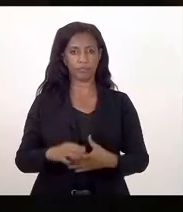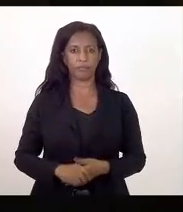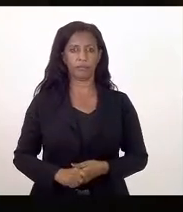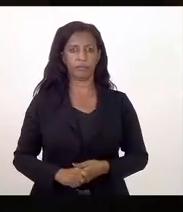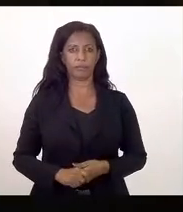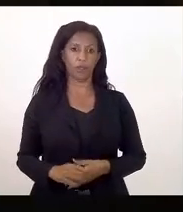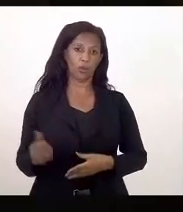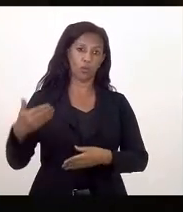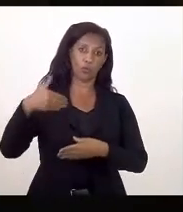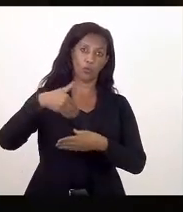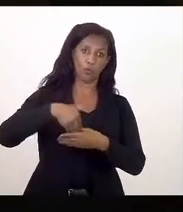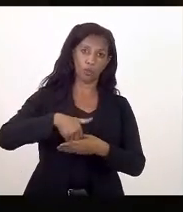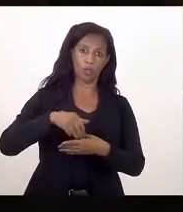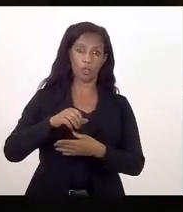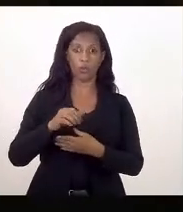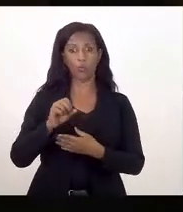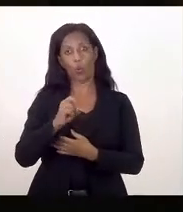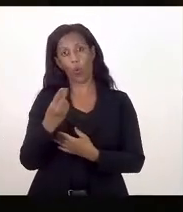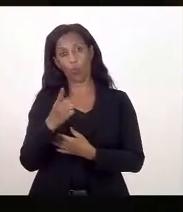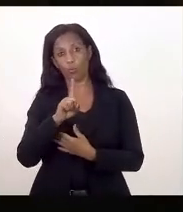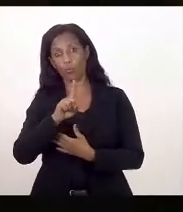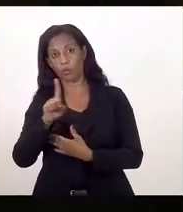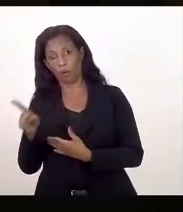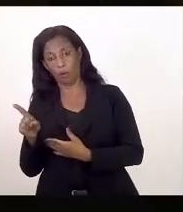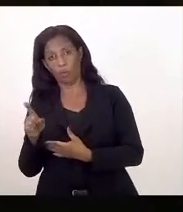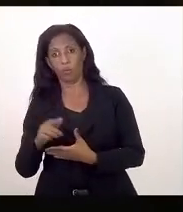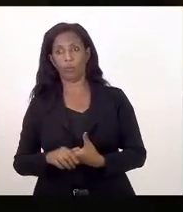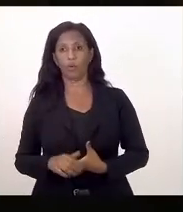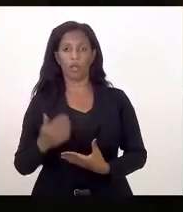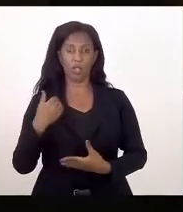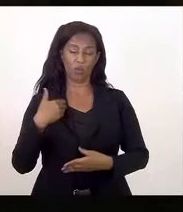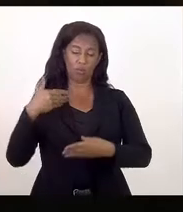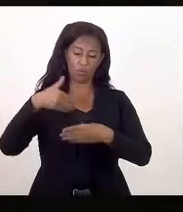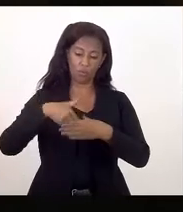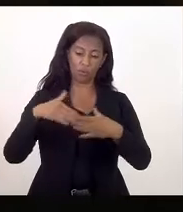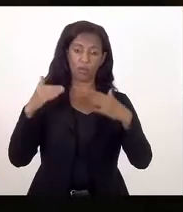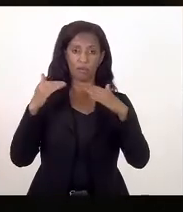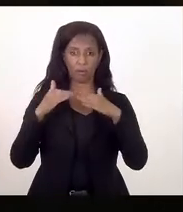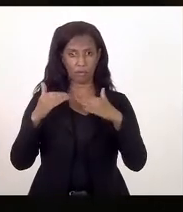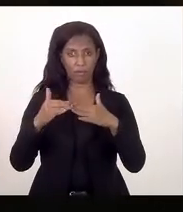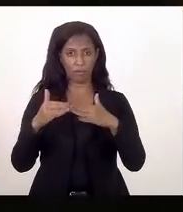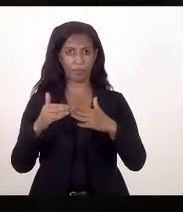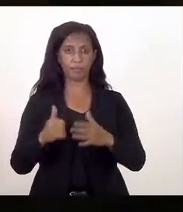Votando hoje ou não, votarei favoravelmente,